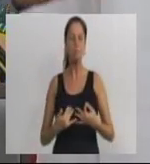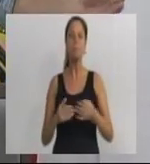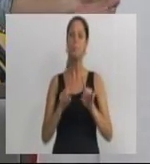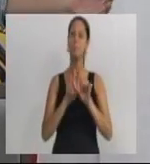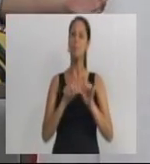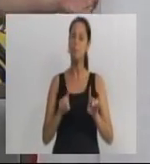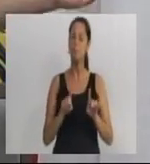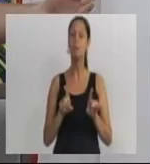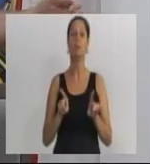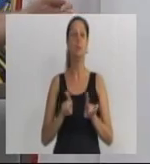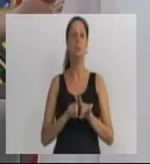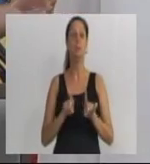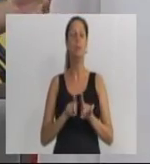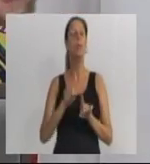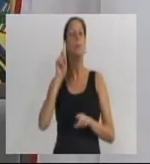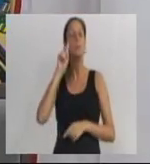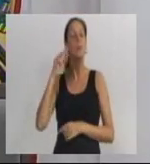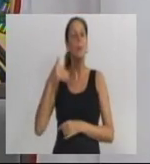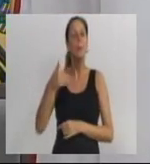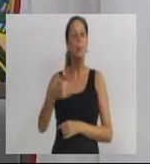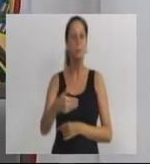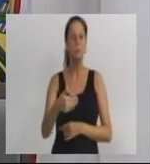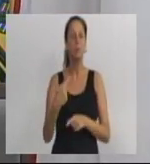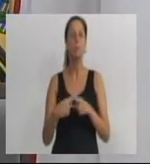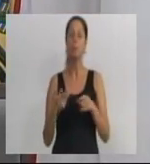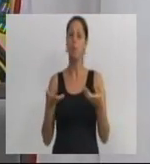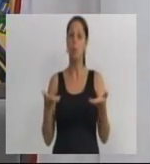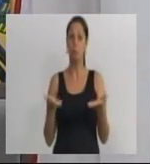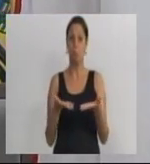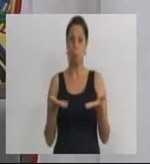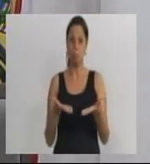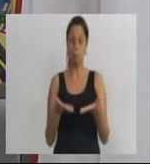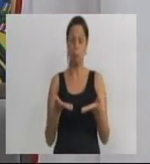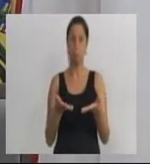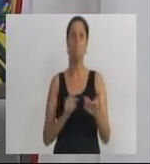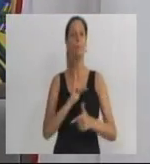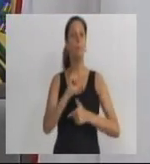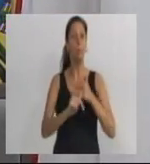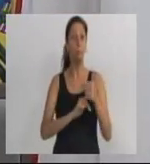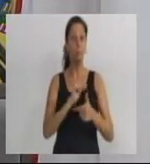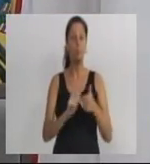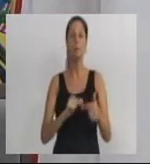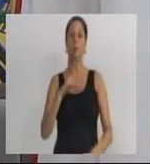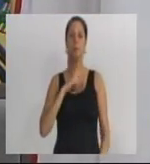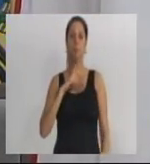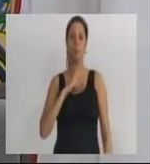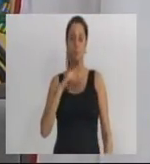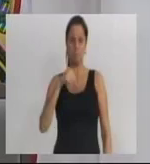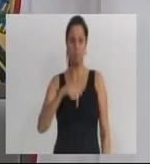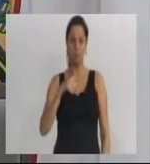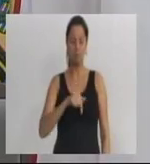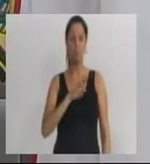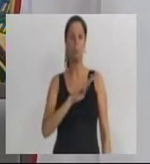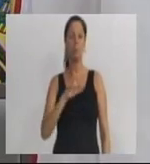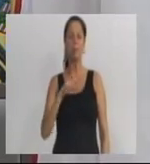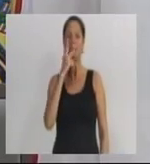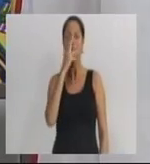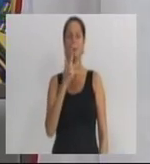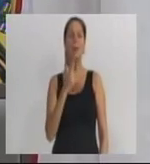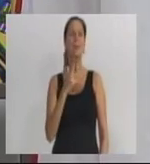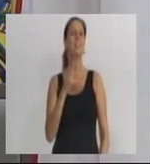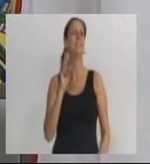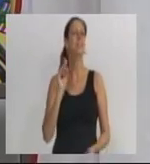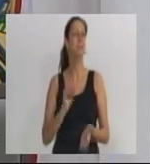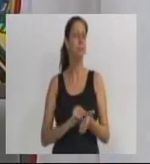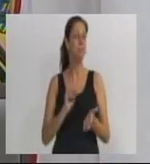mas também para o dia a dia. A gente hoje, com o serviço que é oferecido pela cidade hoje, está muito aquém daquilo que